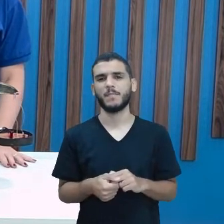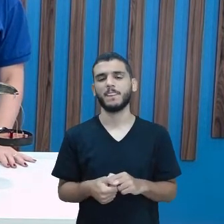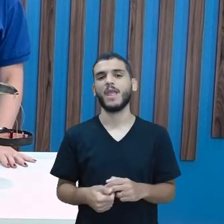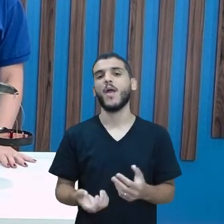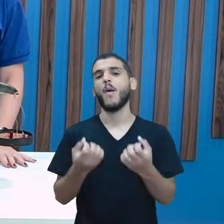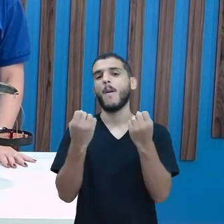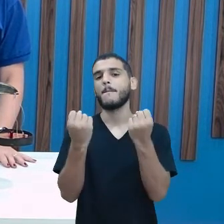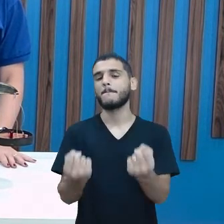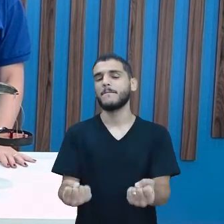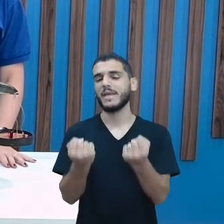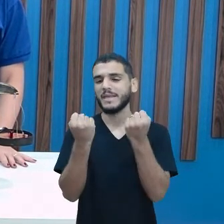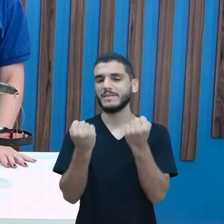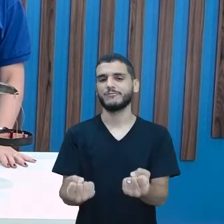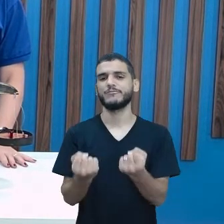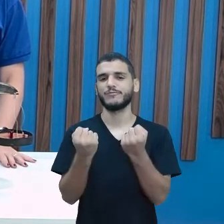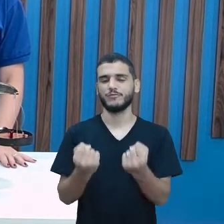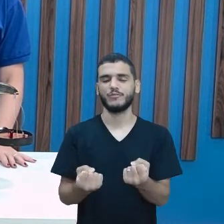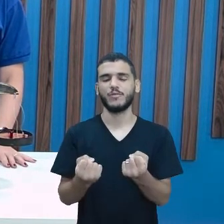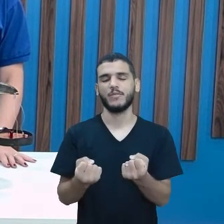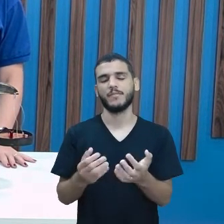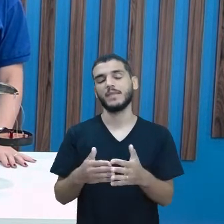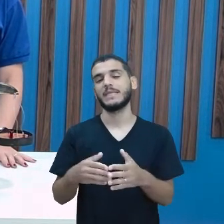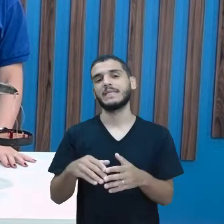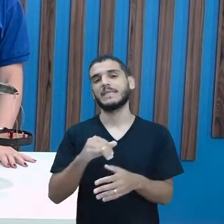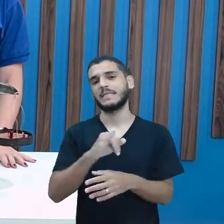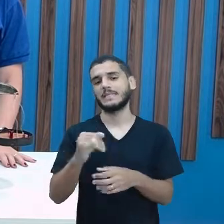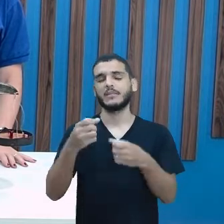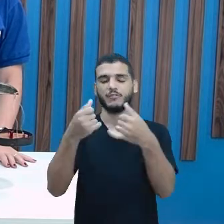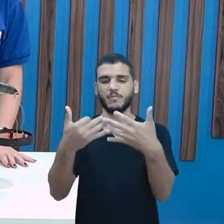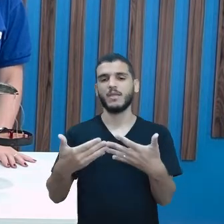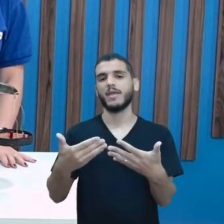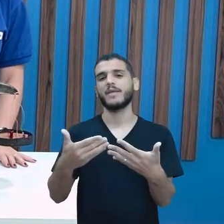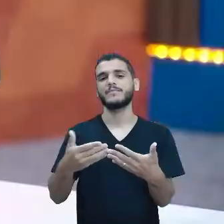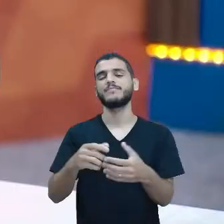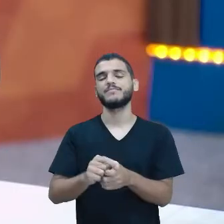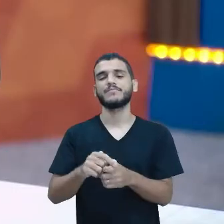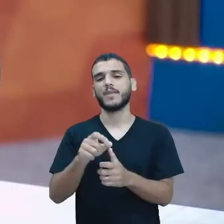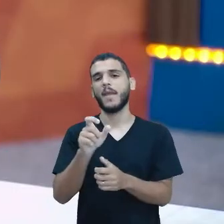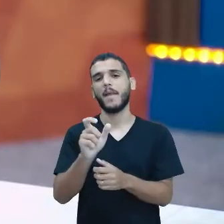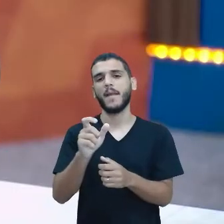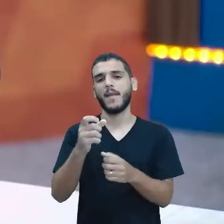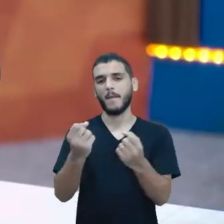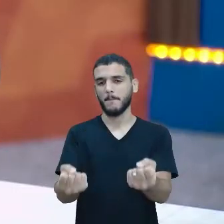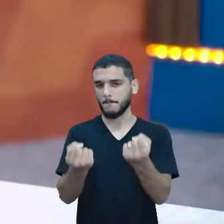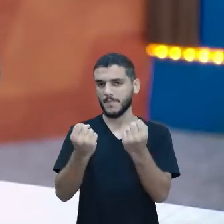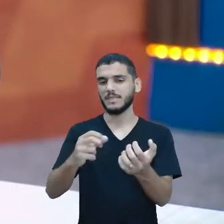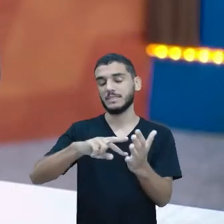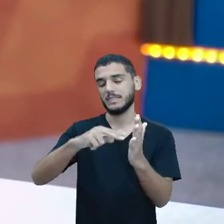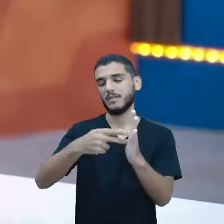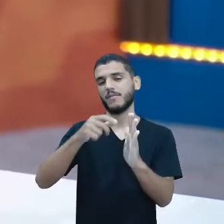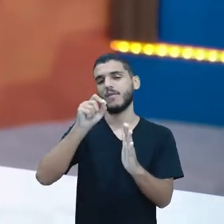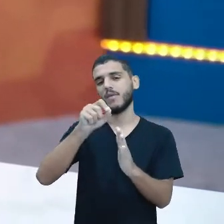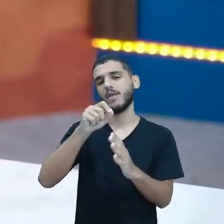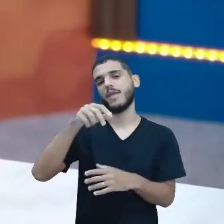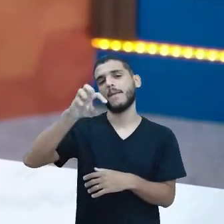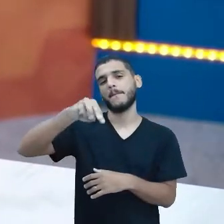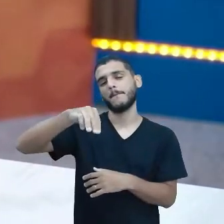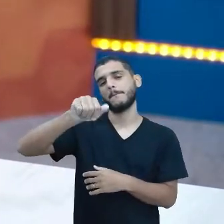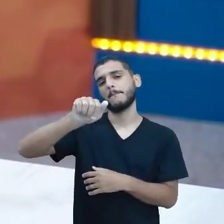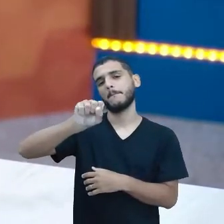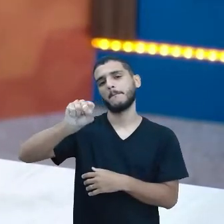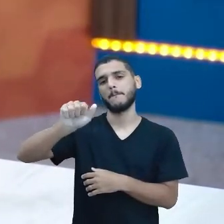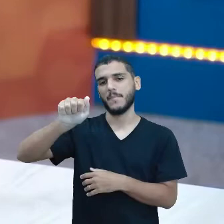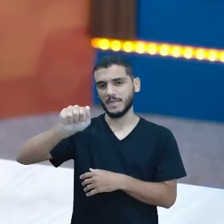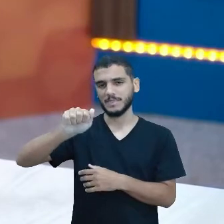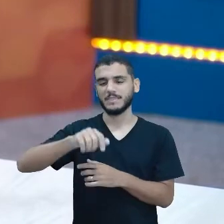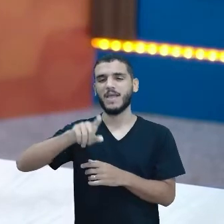peso, né, que vocês costumam chamar, mas quando a gente está falando da grandeza, é a grandeza massa. A massa que tem no dado é a